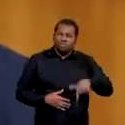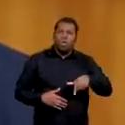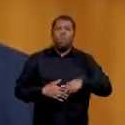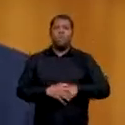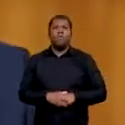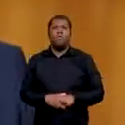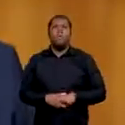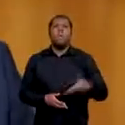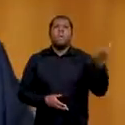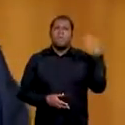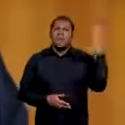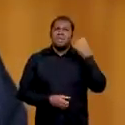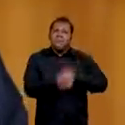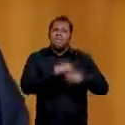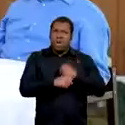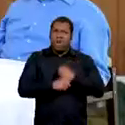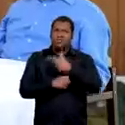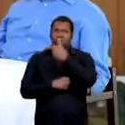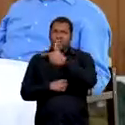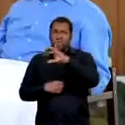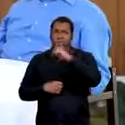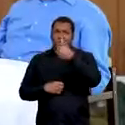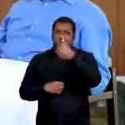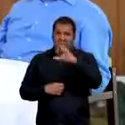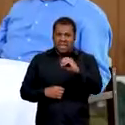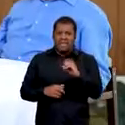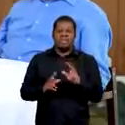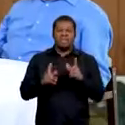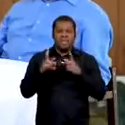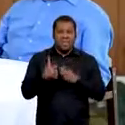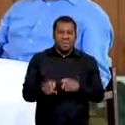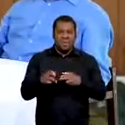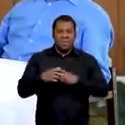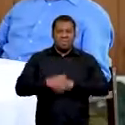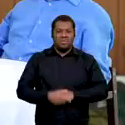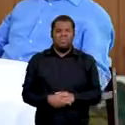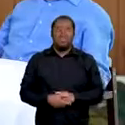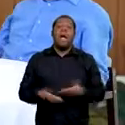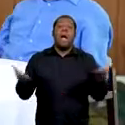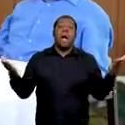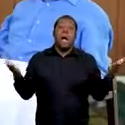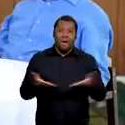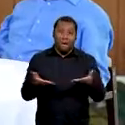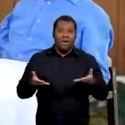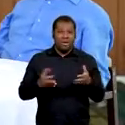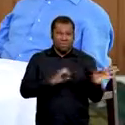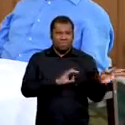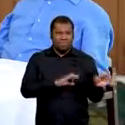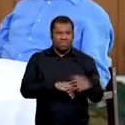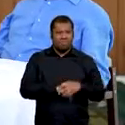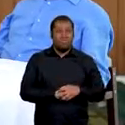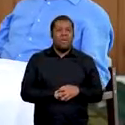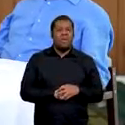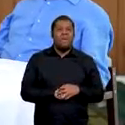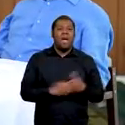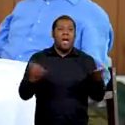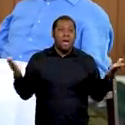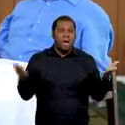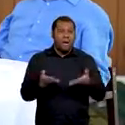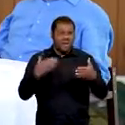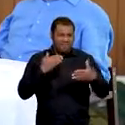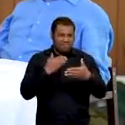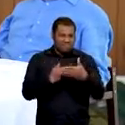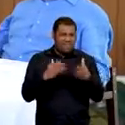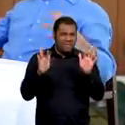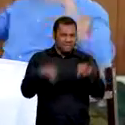aquilo que nós já fizemos nesse país. Presidente, a gente está terminando o programa, então vamos terminar com um assunto que essa semana realmente estava